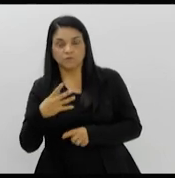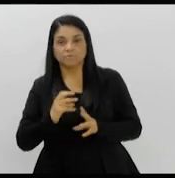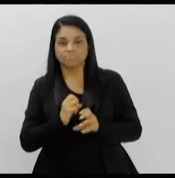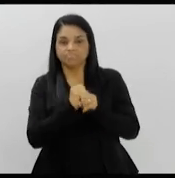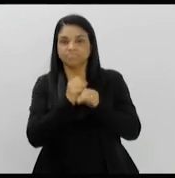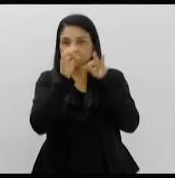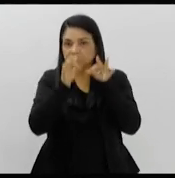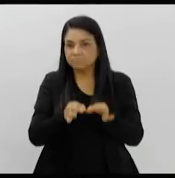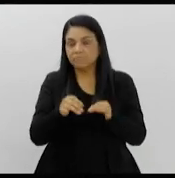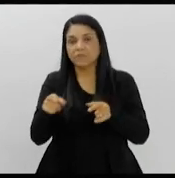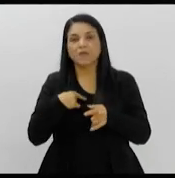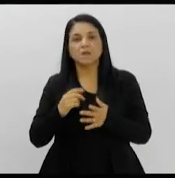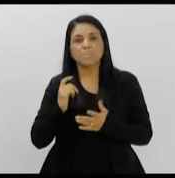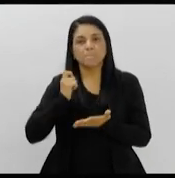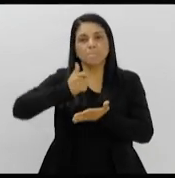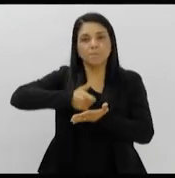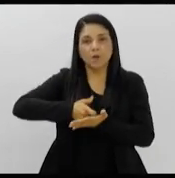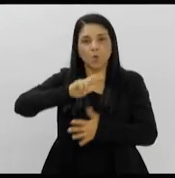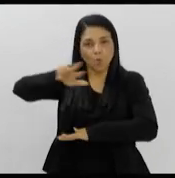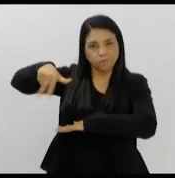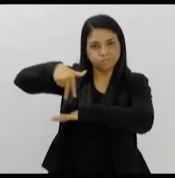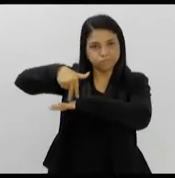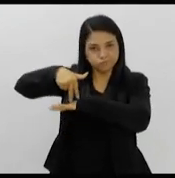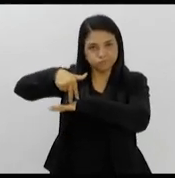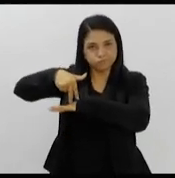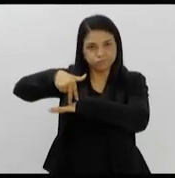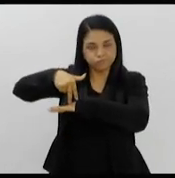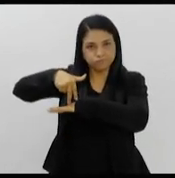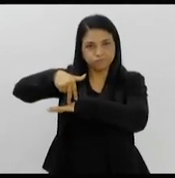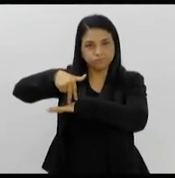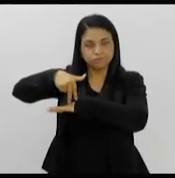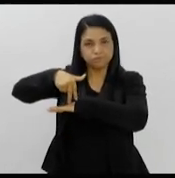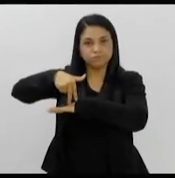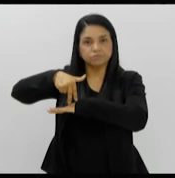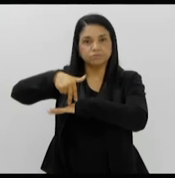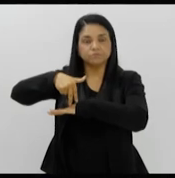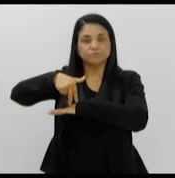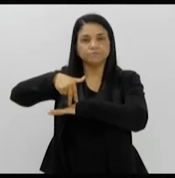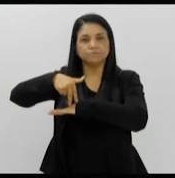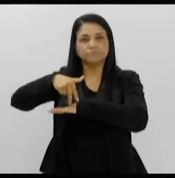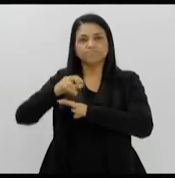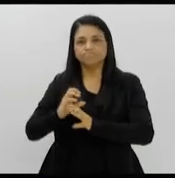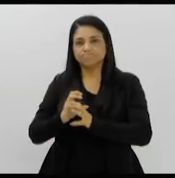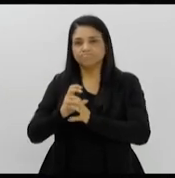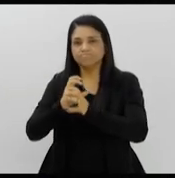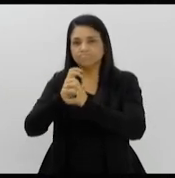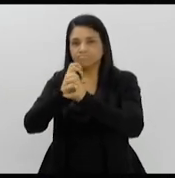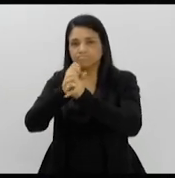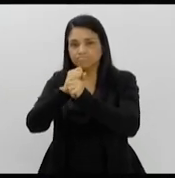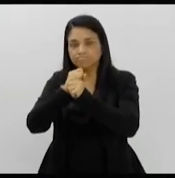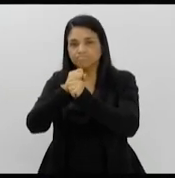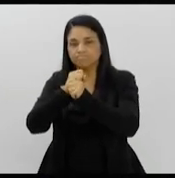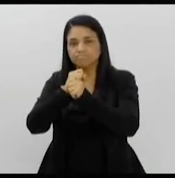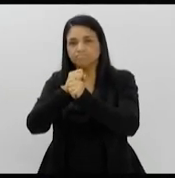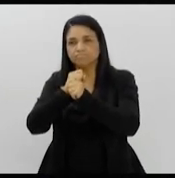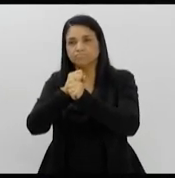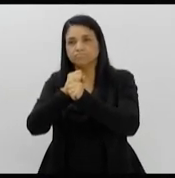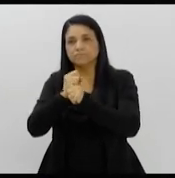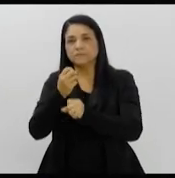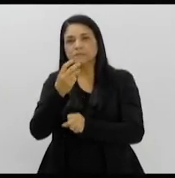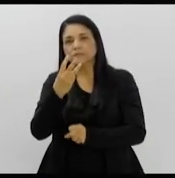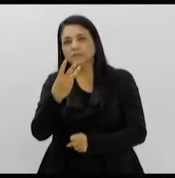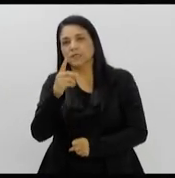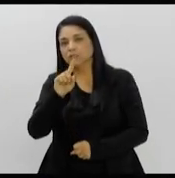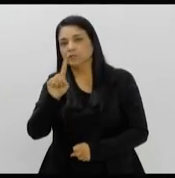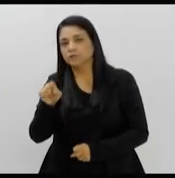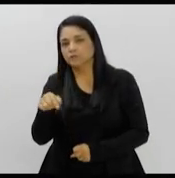pagamento com a união do qual ele já pagou out totalidade ou 3,4